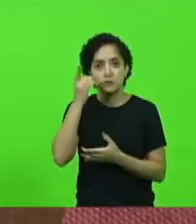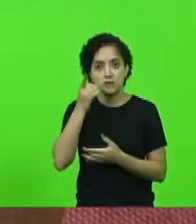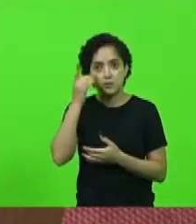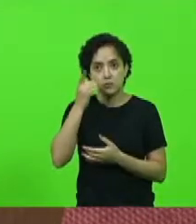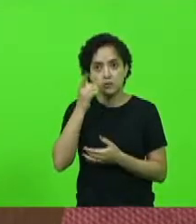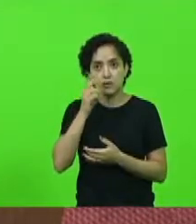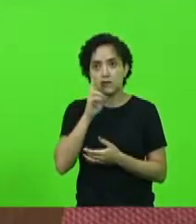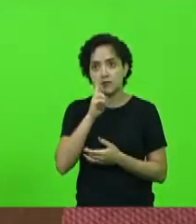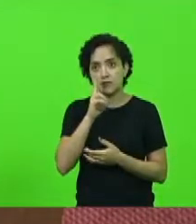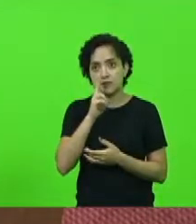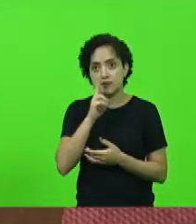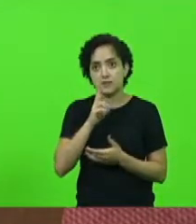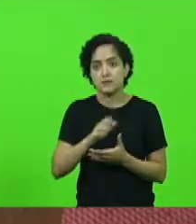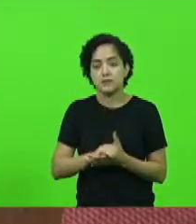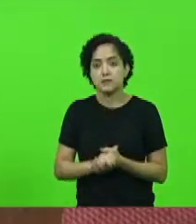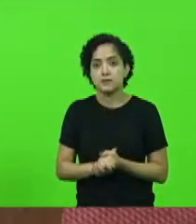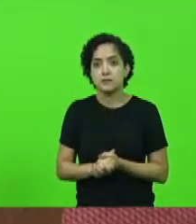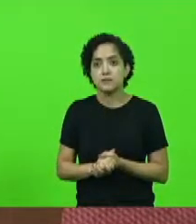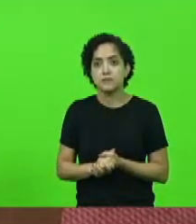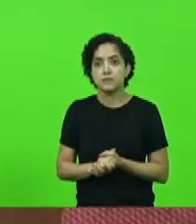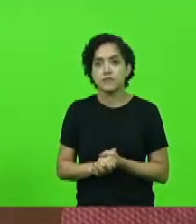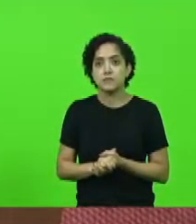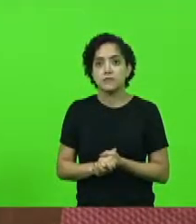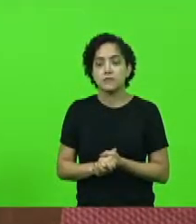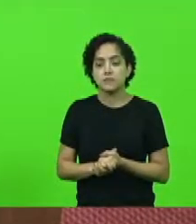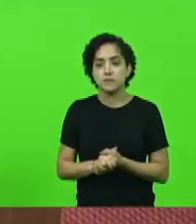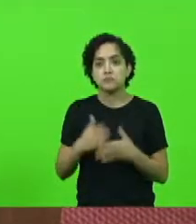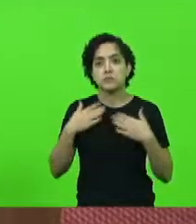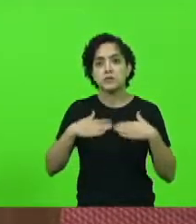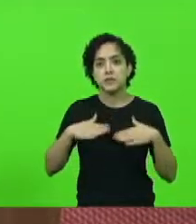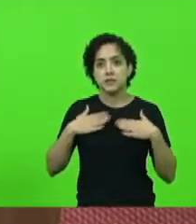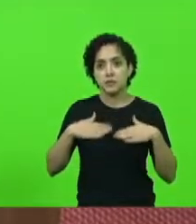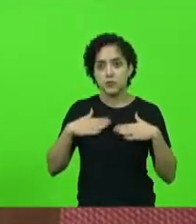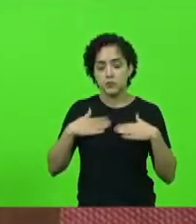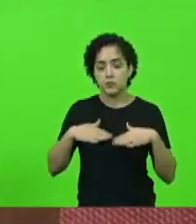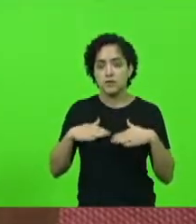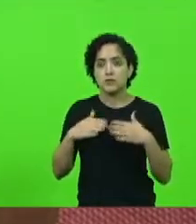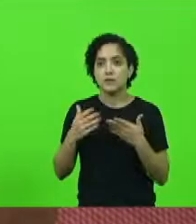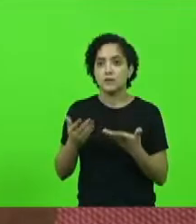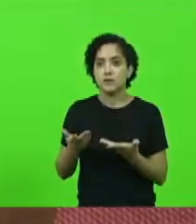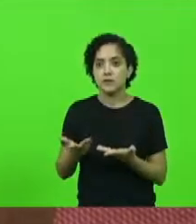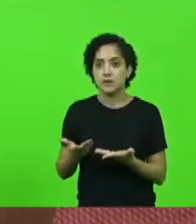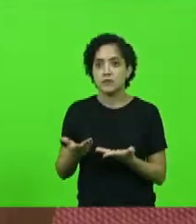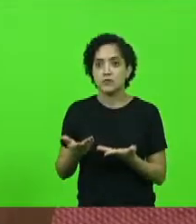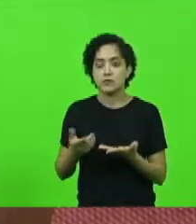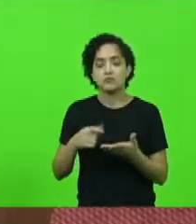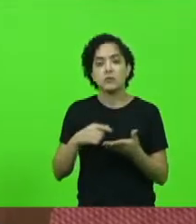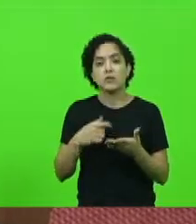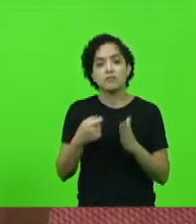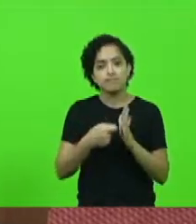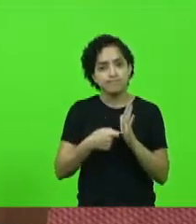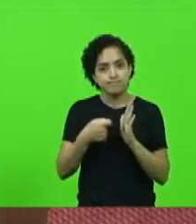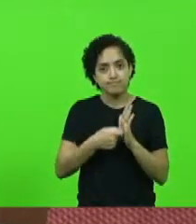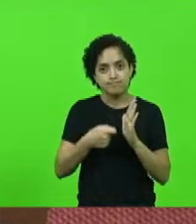Nazareno, deputado Nazareno, deputado tranquilo, sereno e batalhador pelas questões de Palhoça e